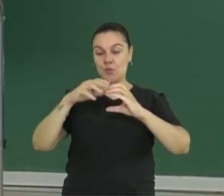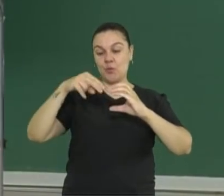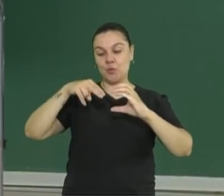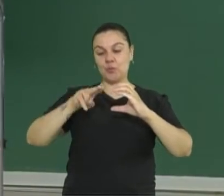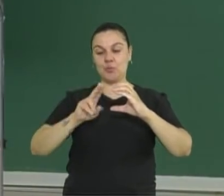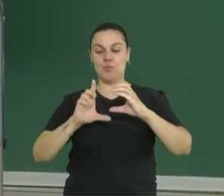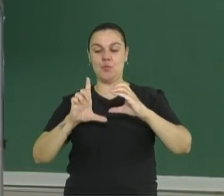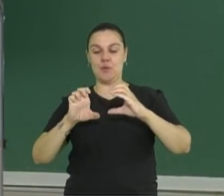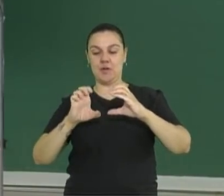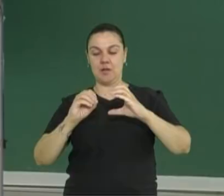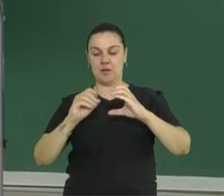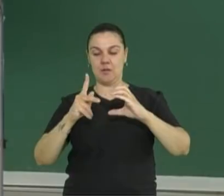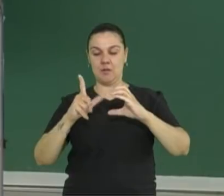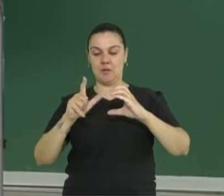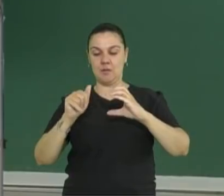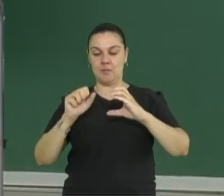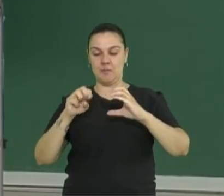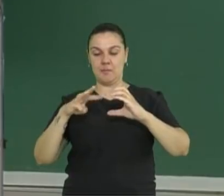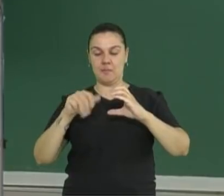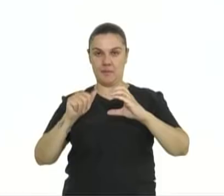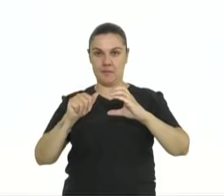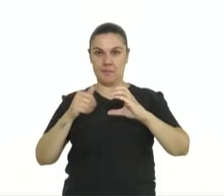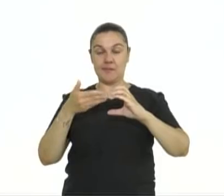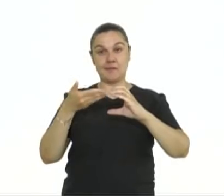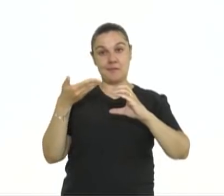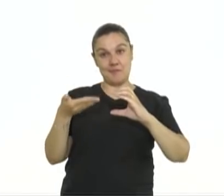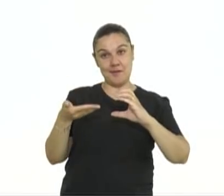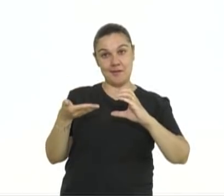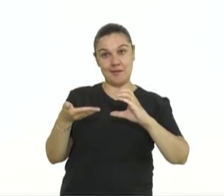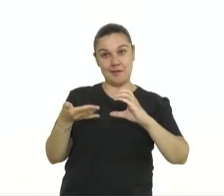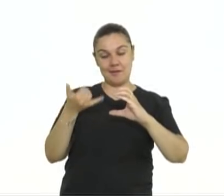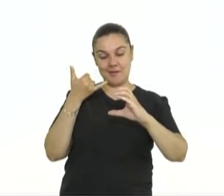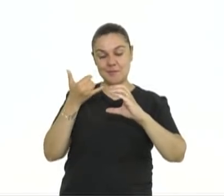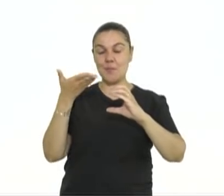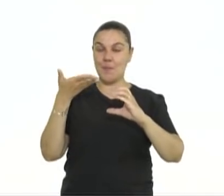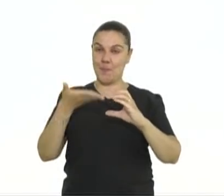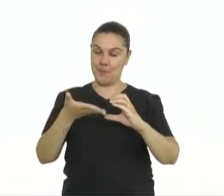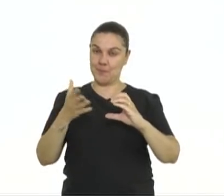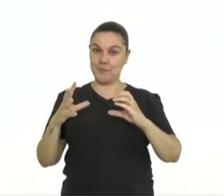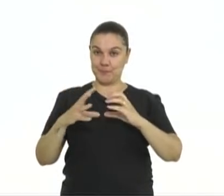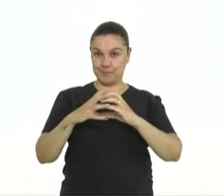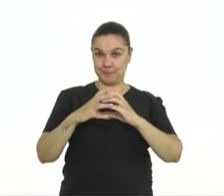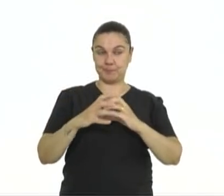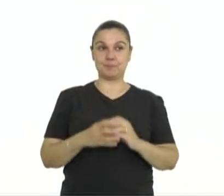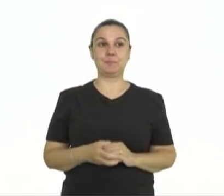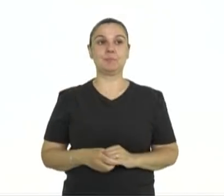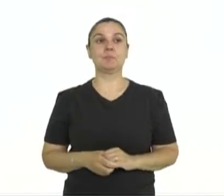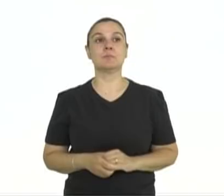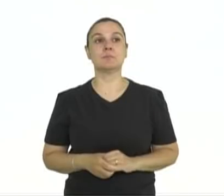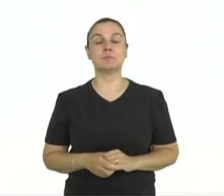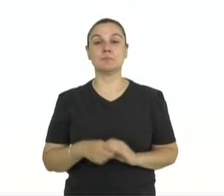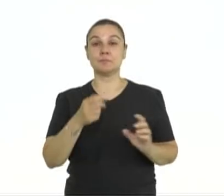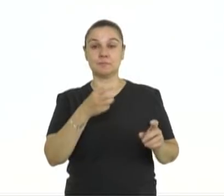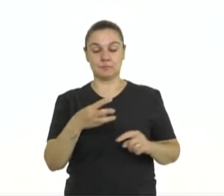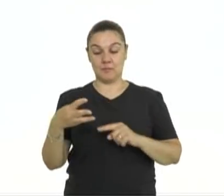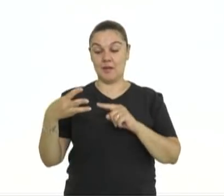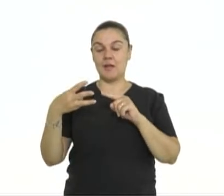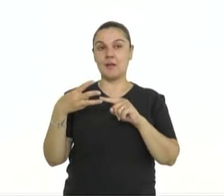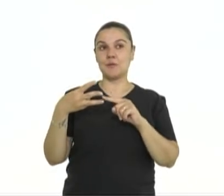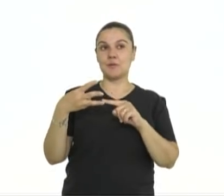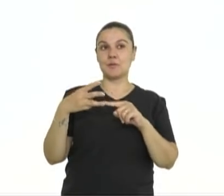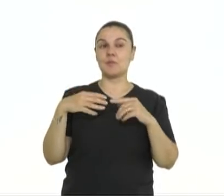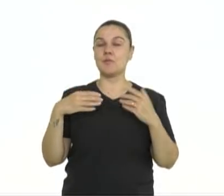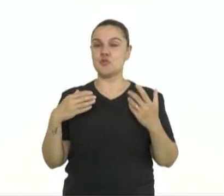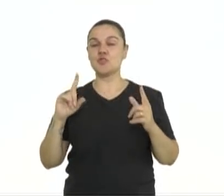Quem? Nucleoplasma. Então a gente consegue ver aqui nessa imagem o preenchimento dessa substância. Terceira